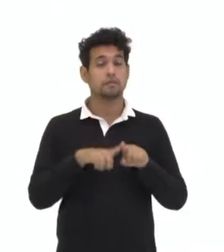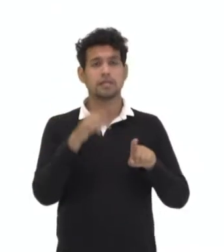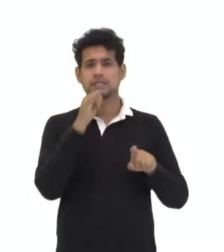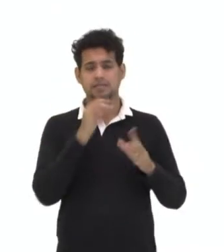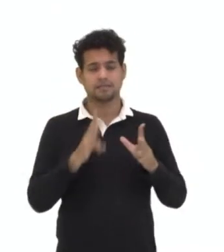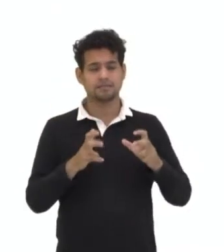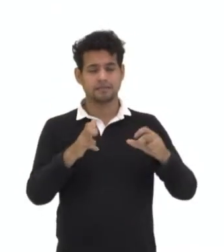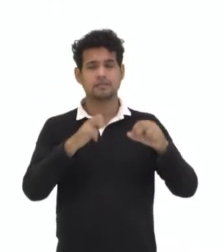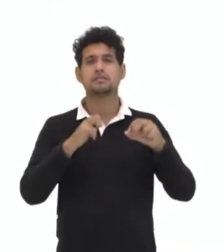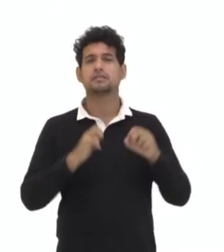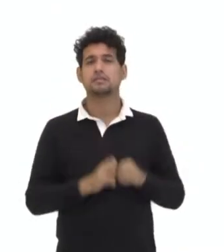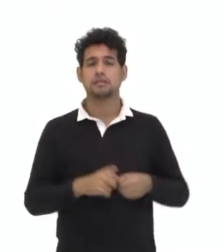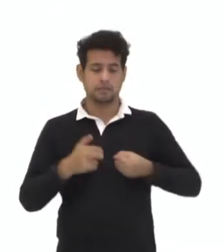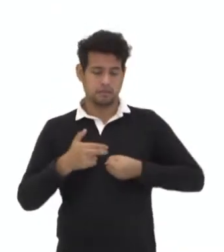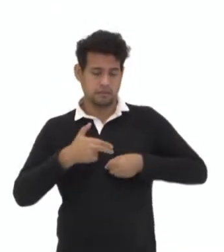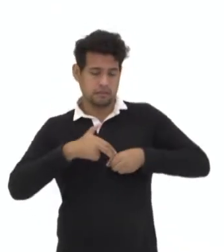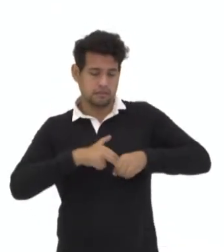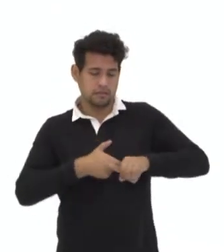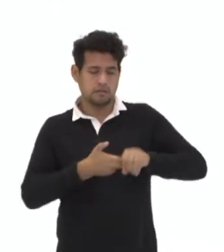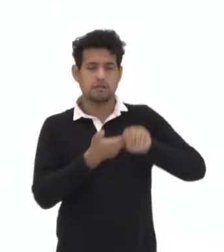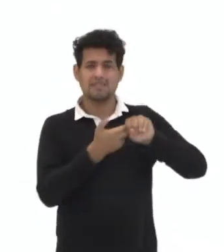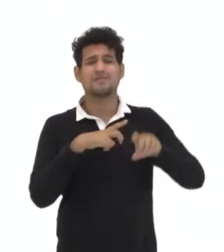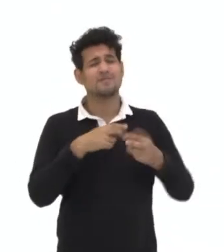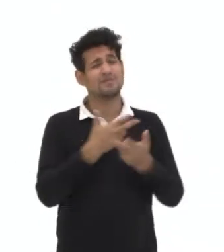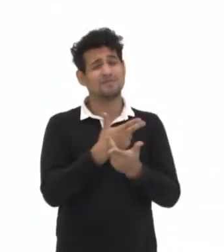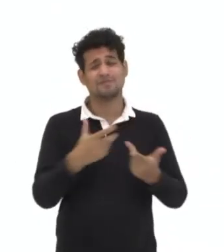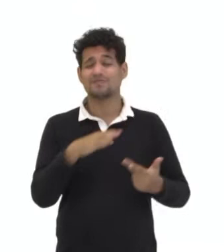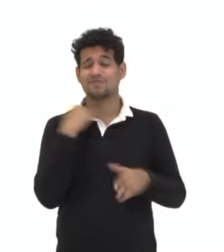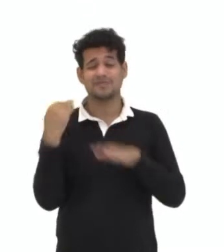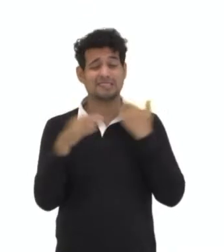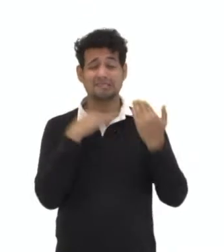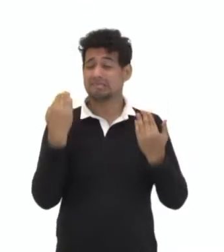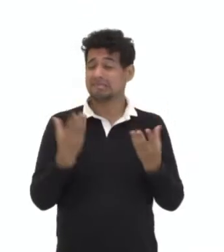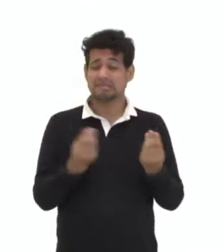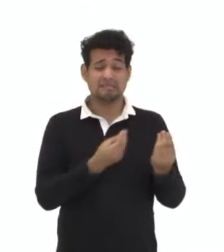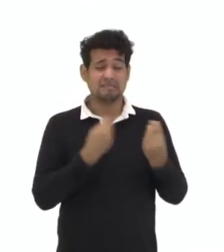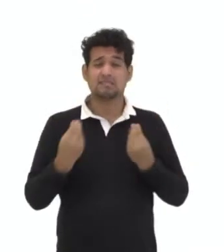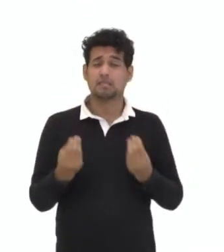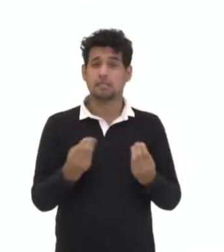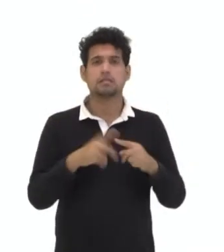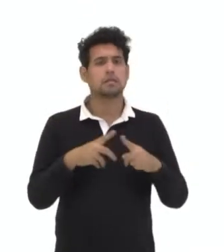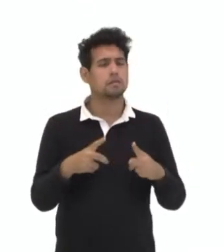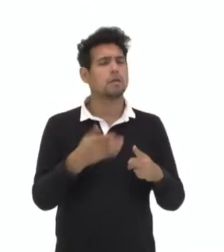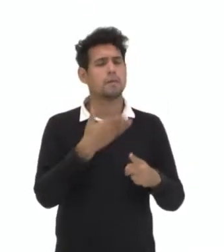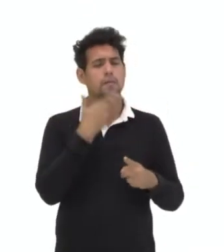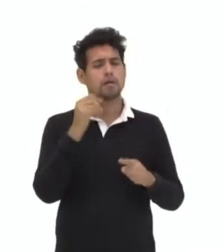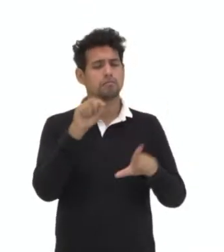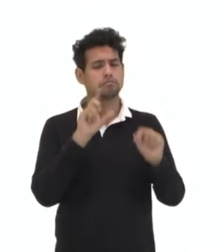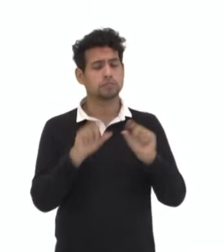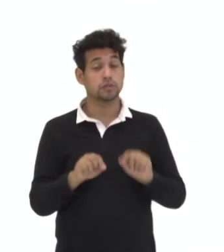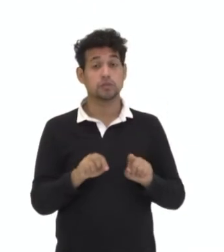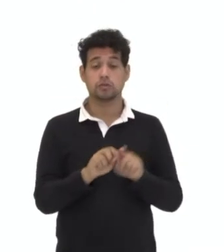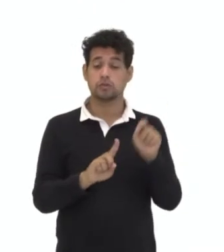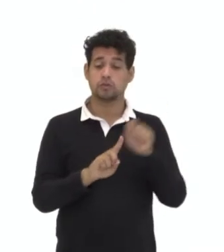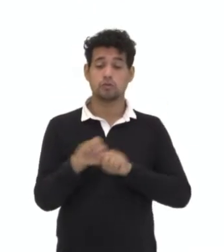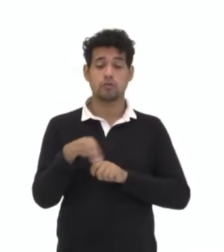próstata tem um índice de mortalidade bastante alto. Então, eles optaram por fazer essa campanha do Novembrinho